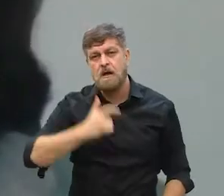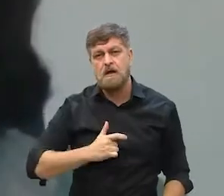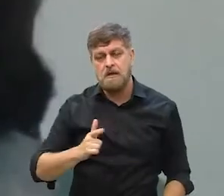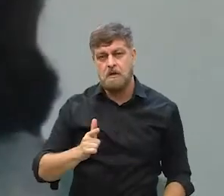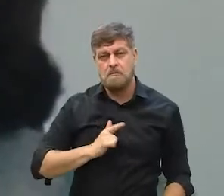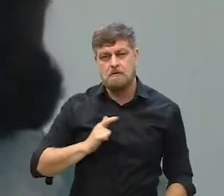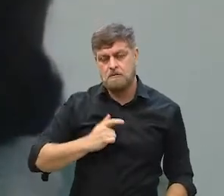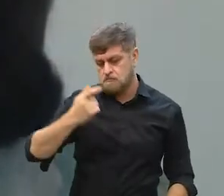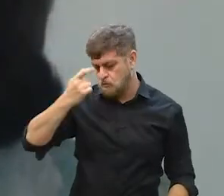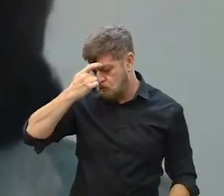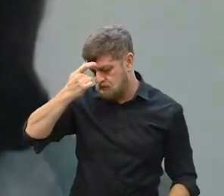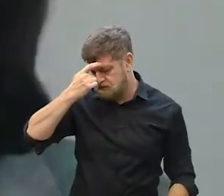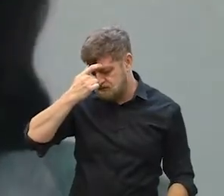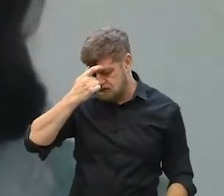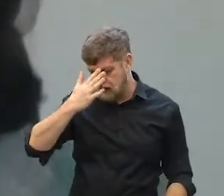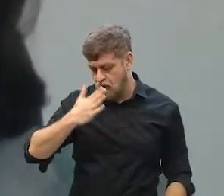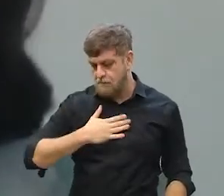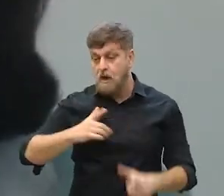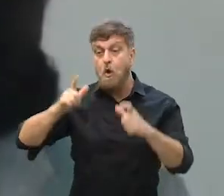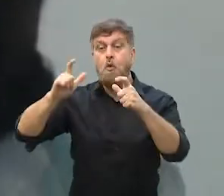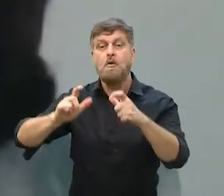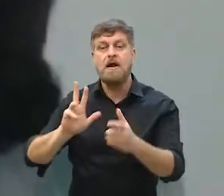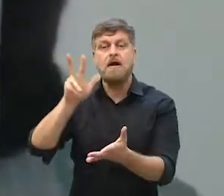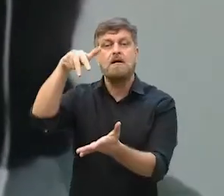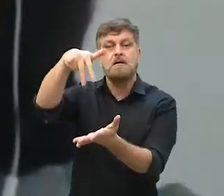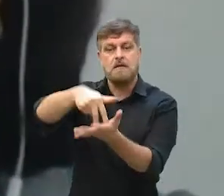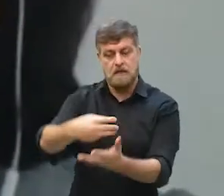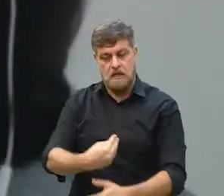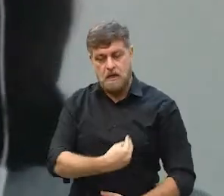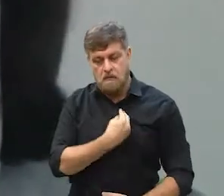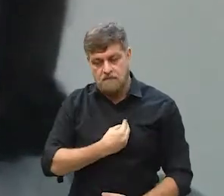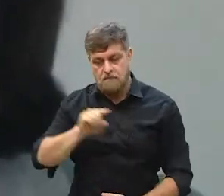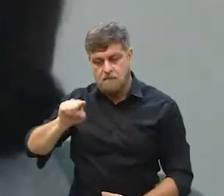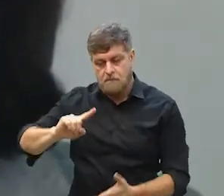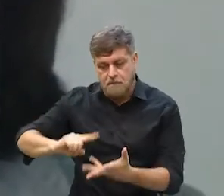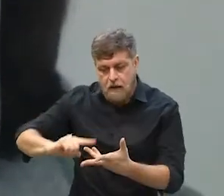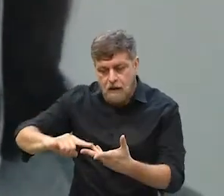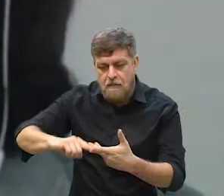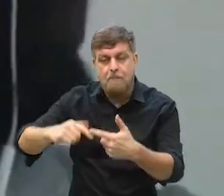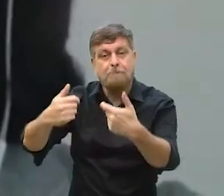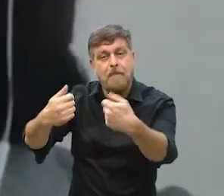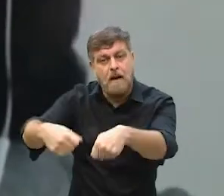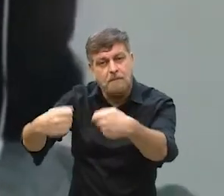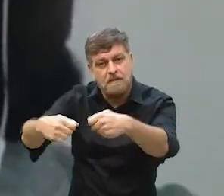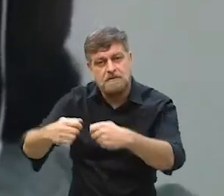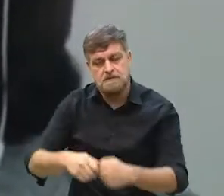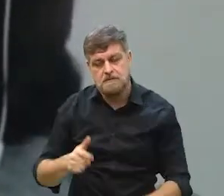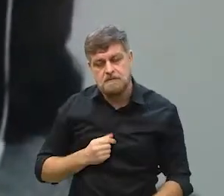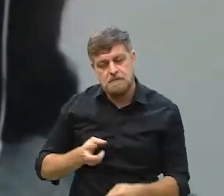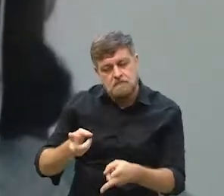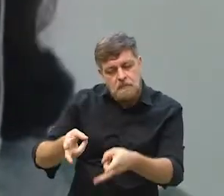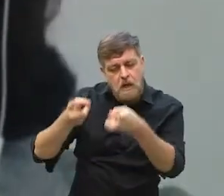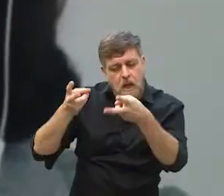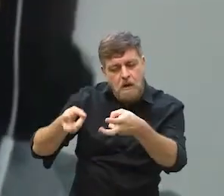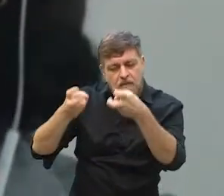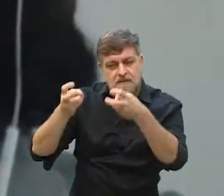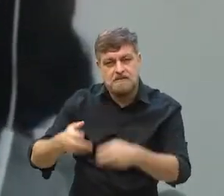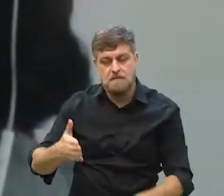tenho consciência do lugar que eu moro, das demandas que aqui possui, e percebo que a